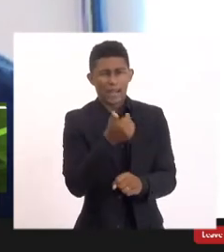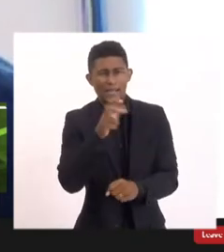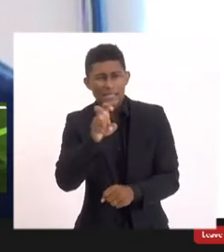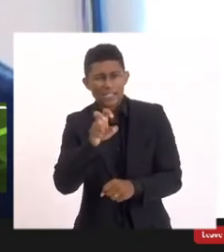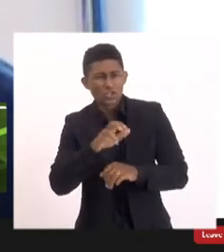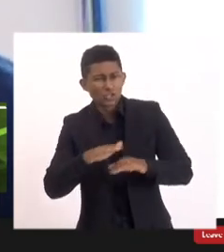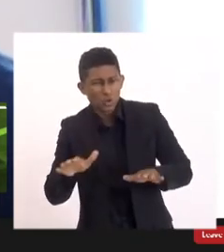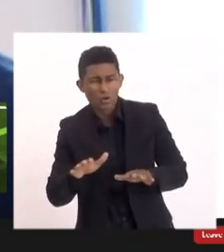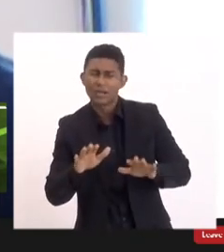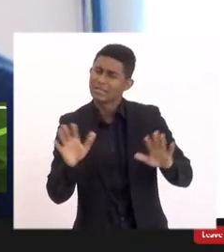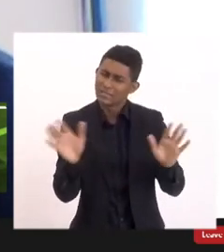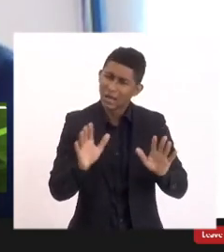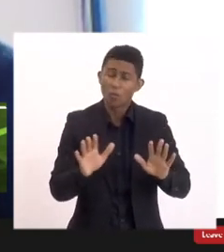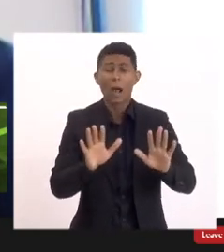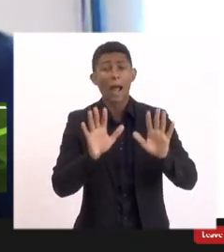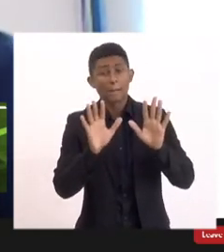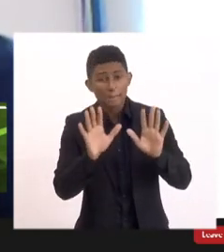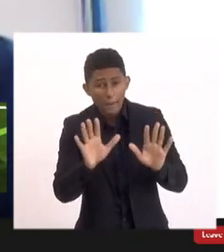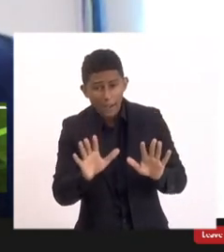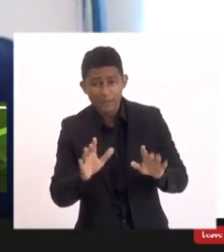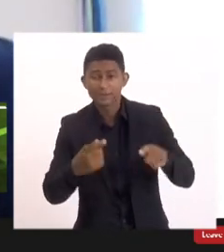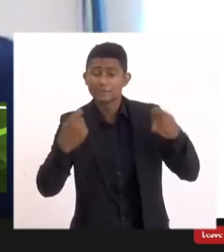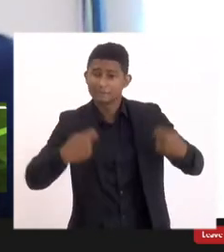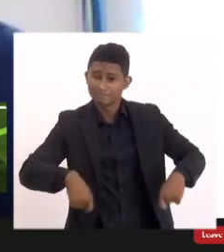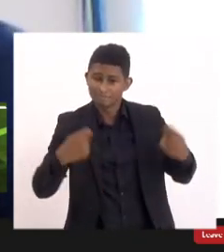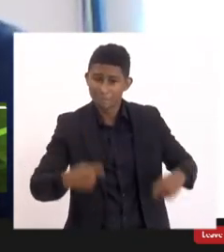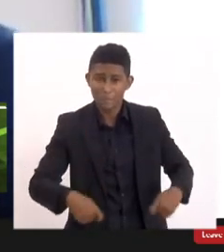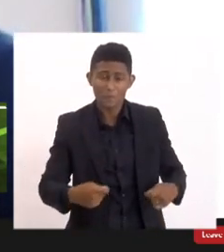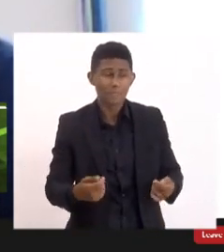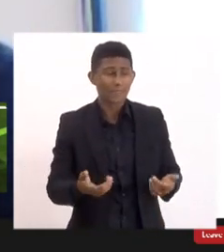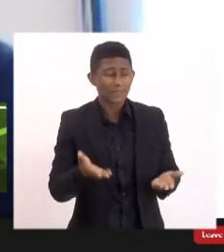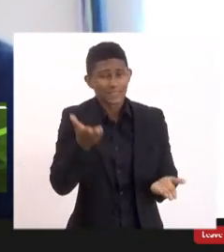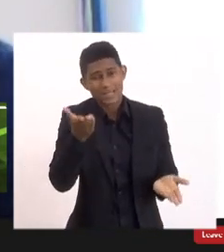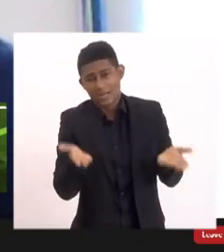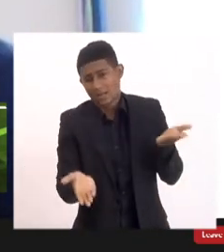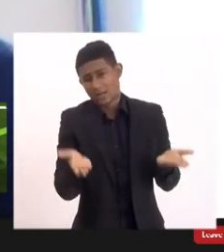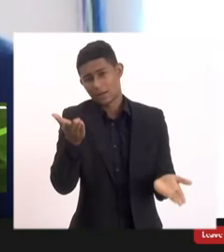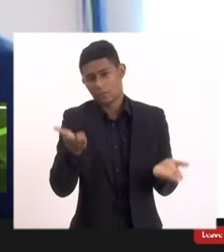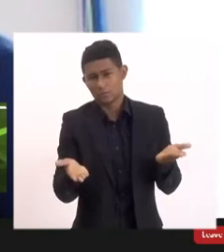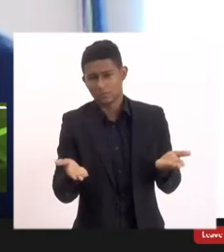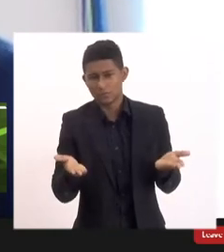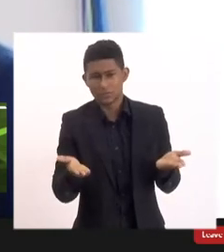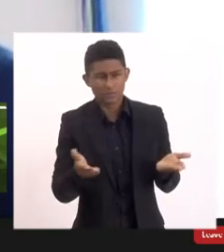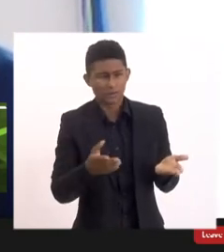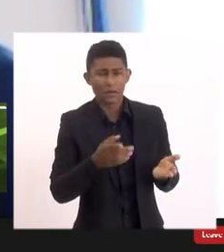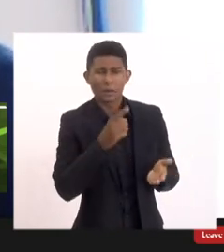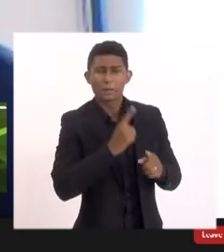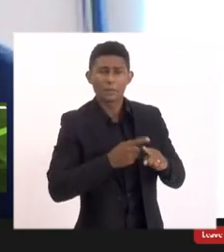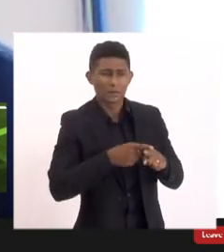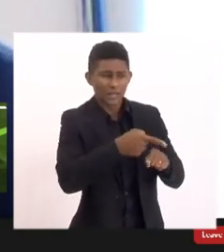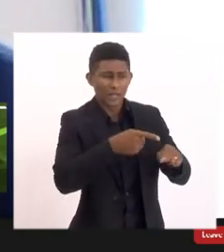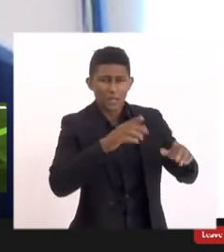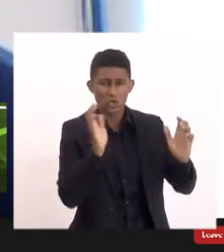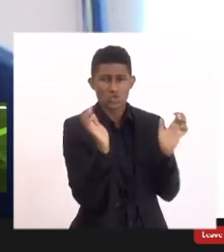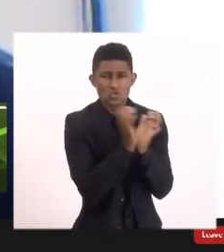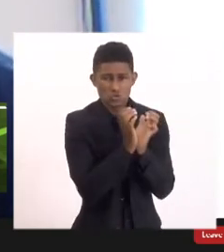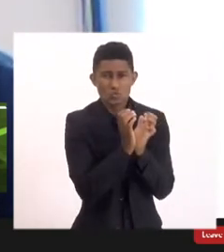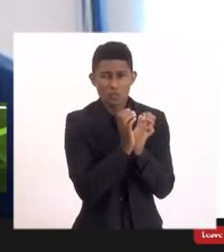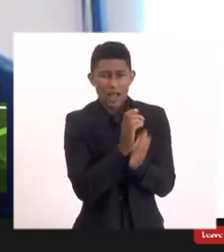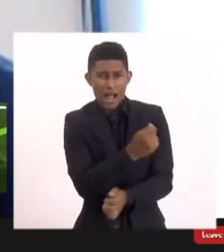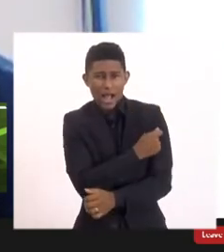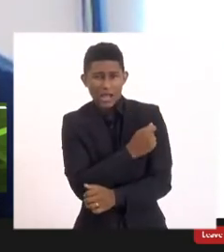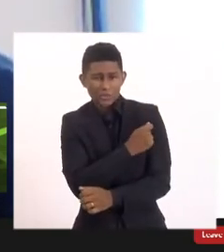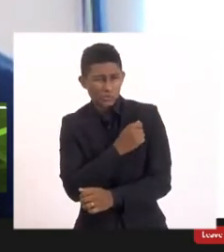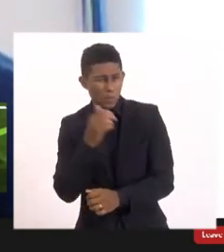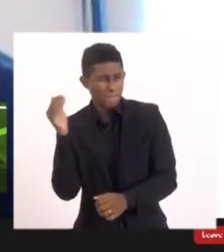mas estamos defendendo turmas com menos lotadas para que haja possibilidade de respirar, não fique aquela turma saturada do